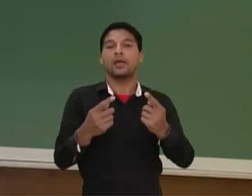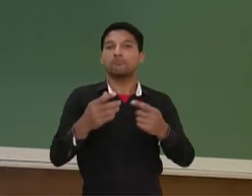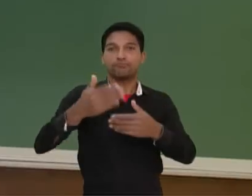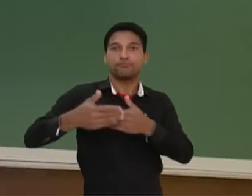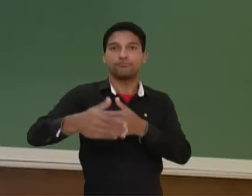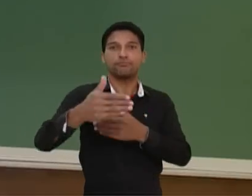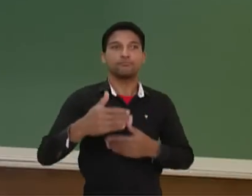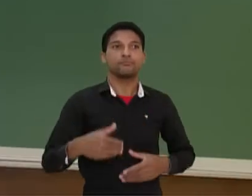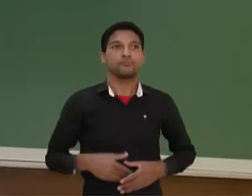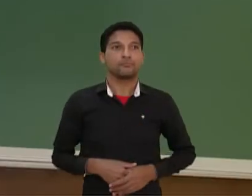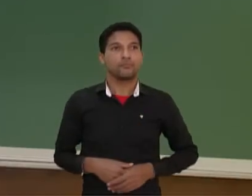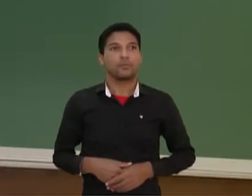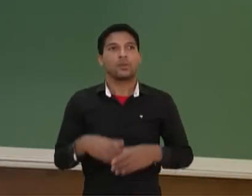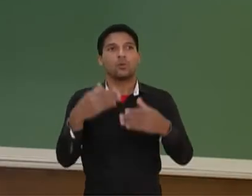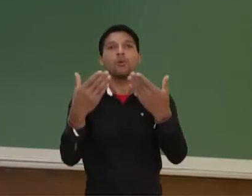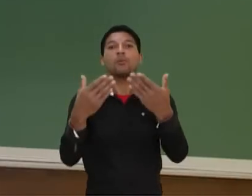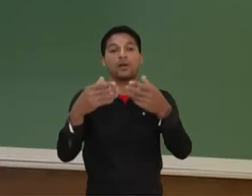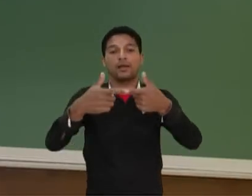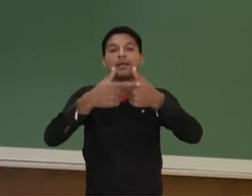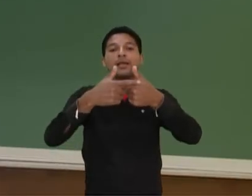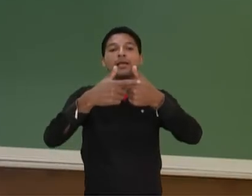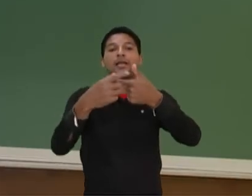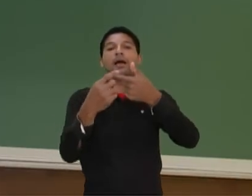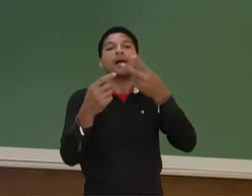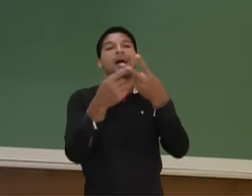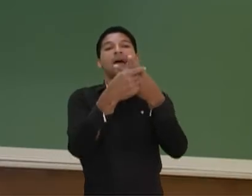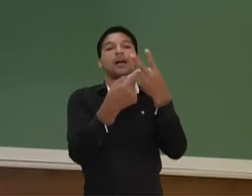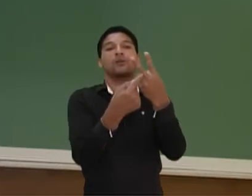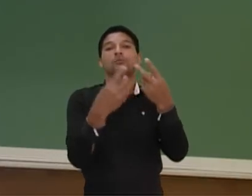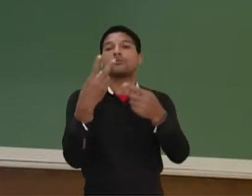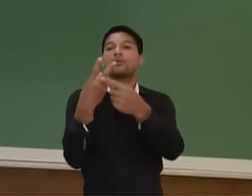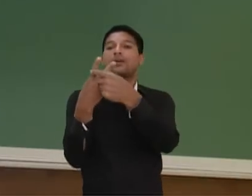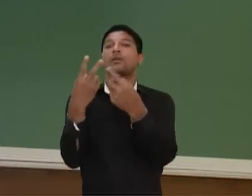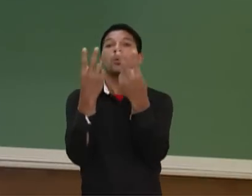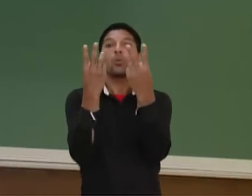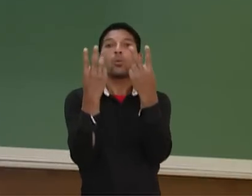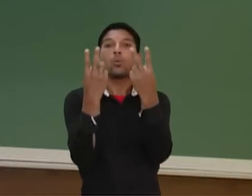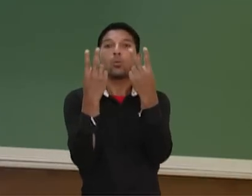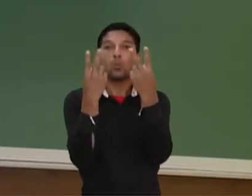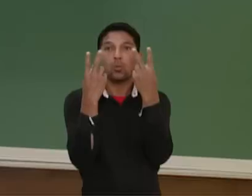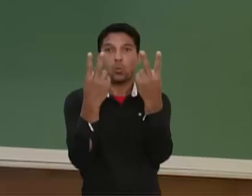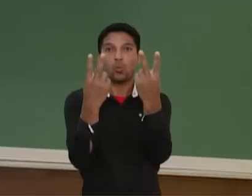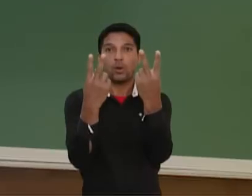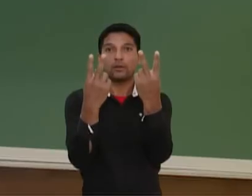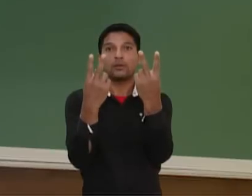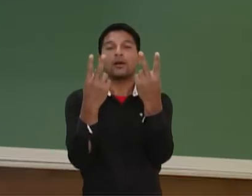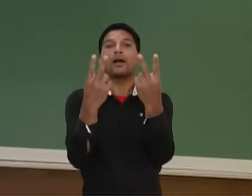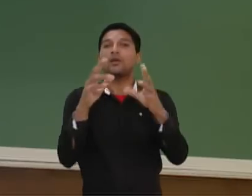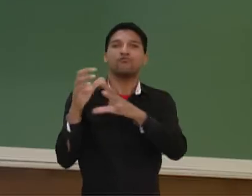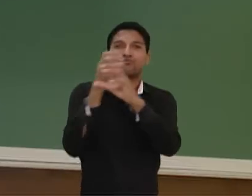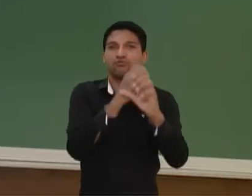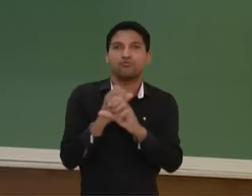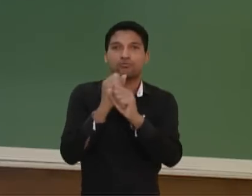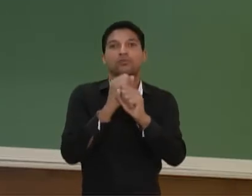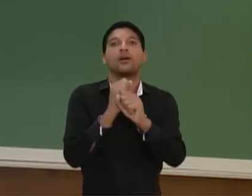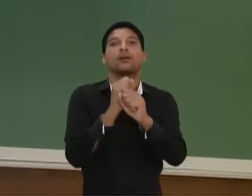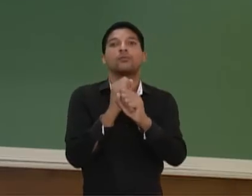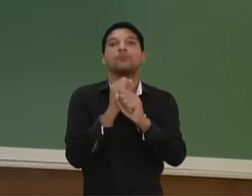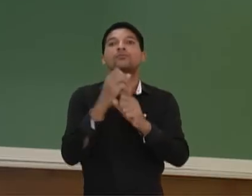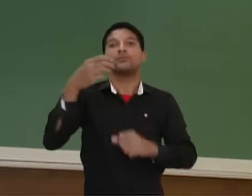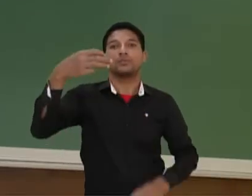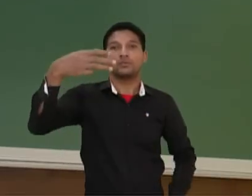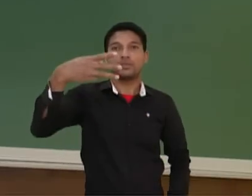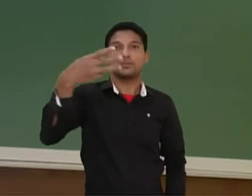esse exercício? Que a soma dos quatro ângulos é 360. Eu tenho dois pares de ângulos iguais. Beleza? Vamos para o próximo exercício